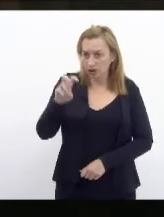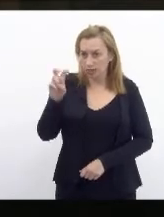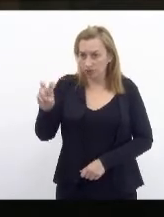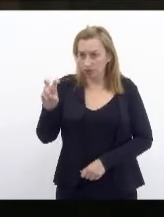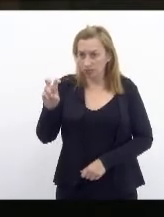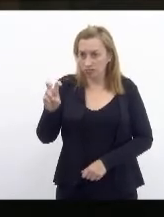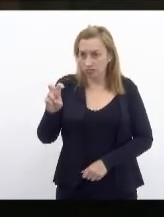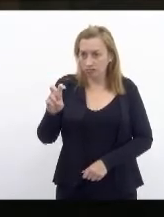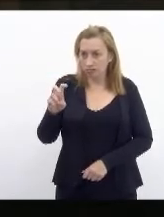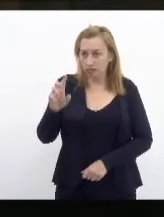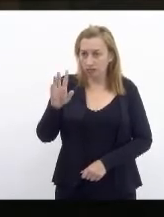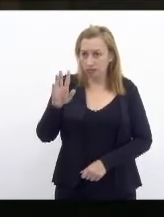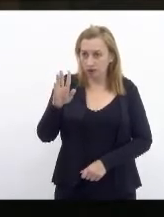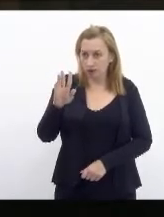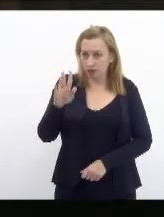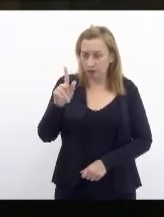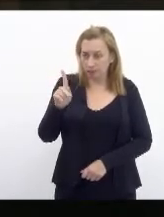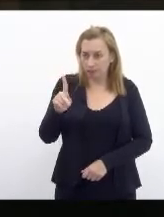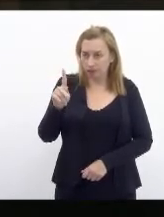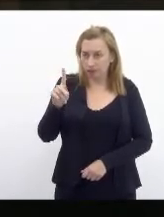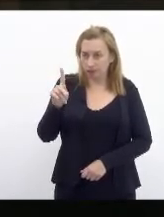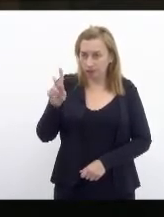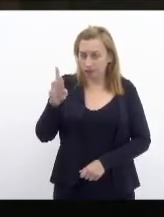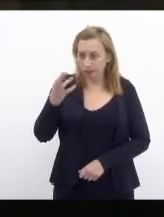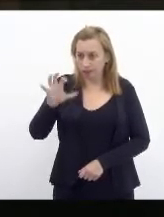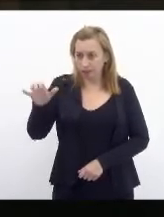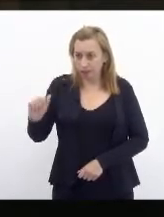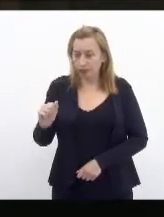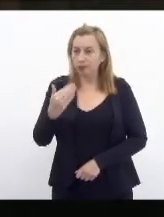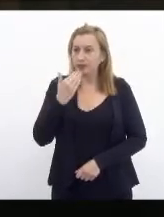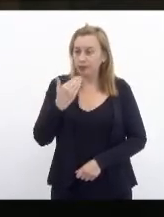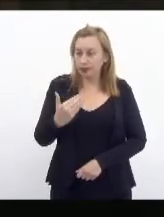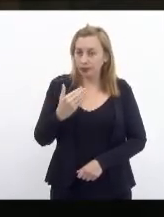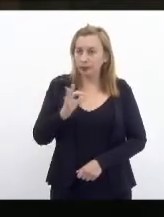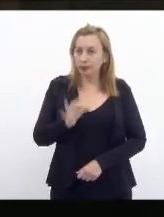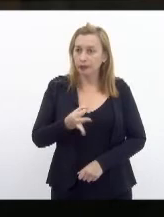122,5% para os praças. E quando eu solicito